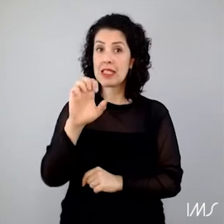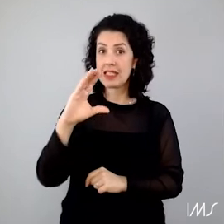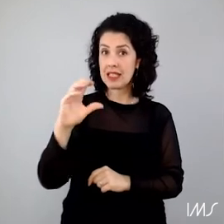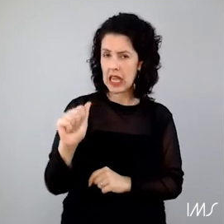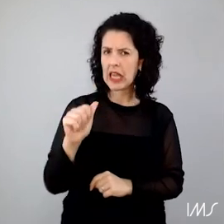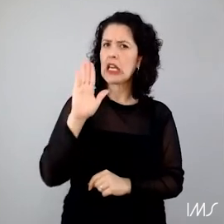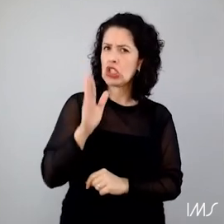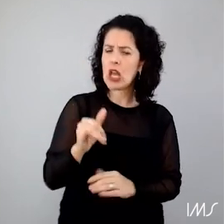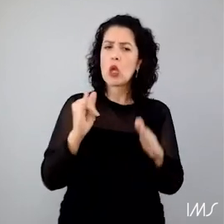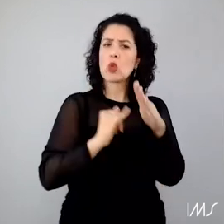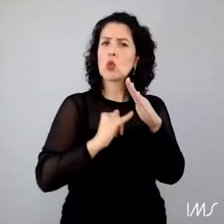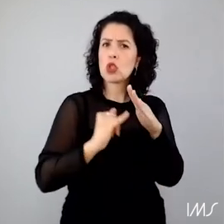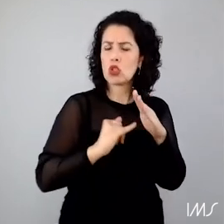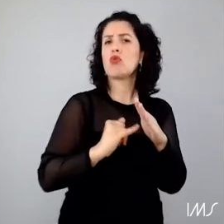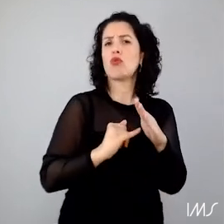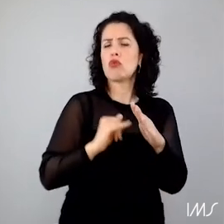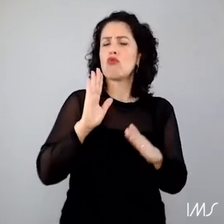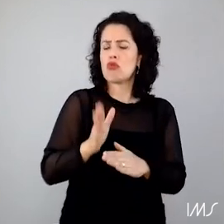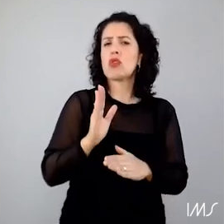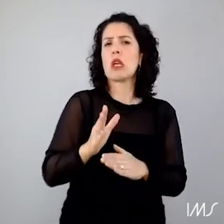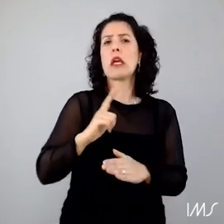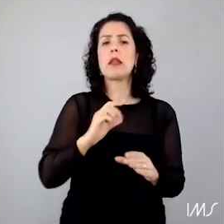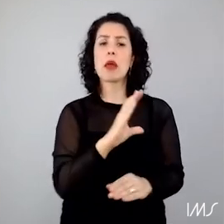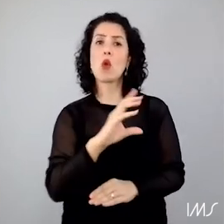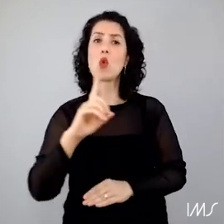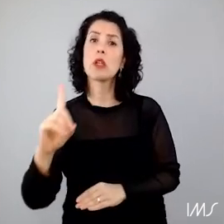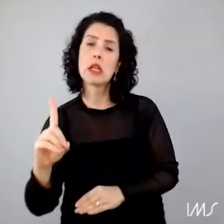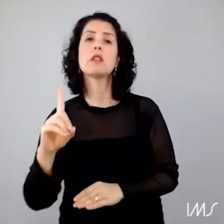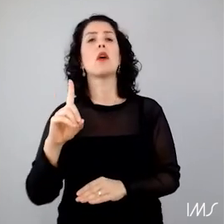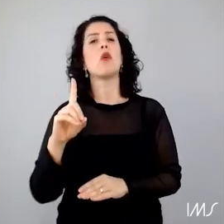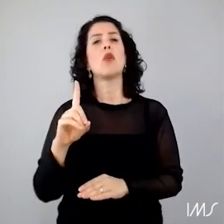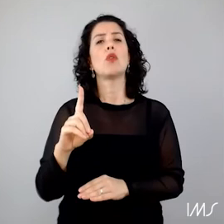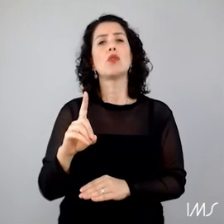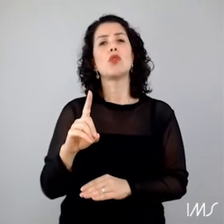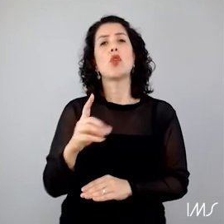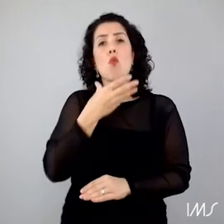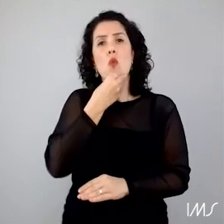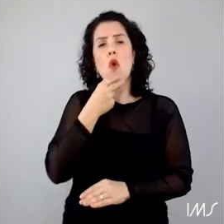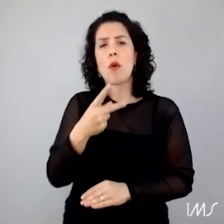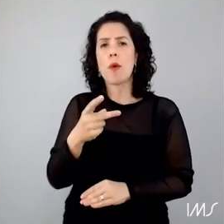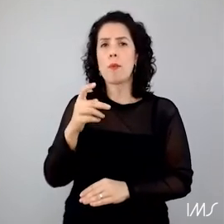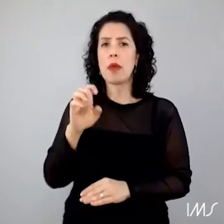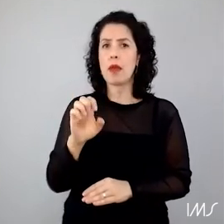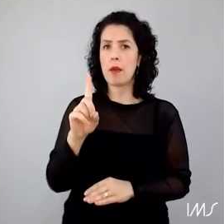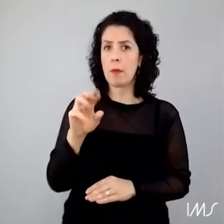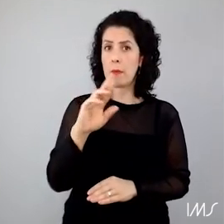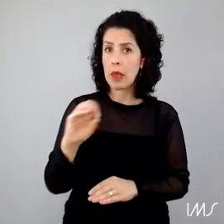seguida, já no Instituto, com a coordenação de Pedro